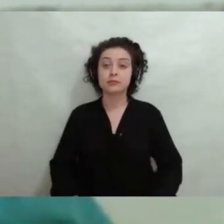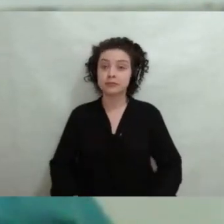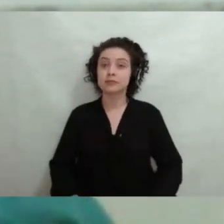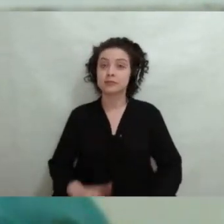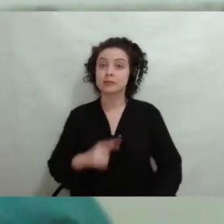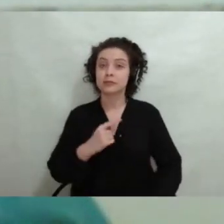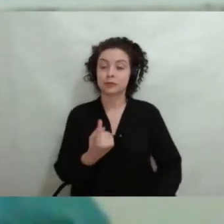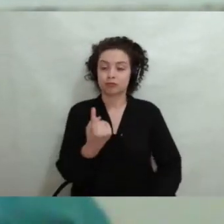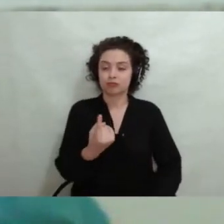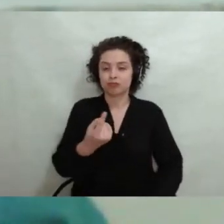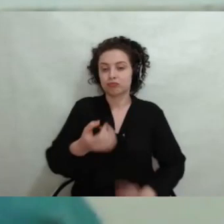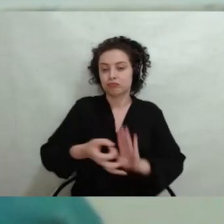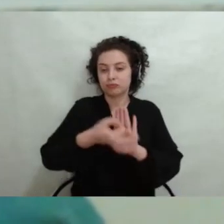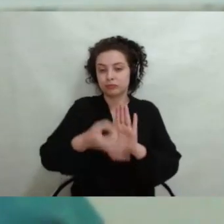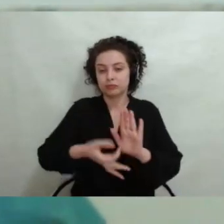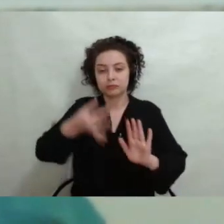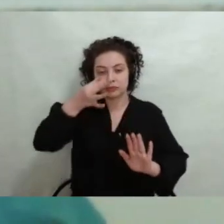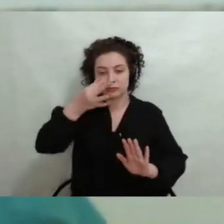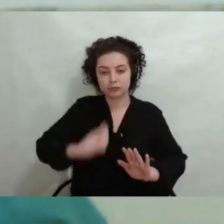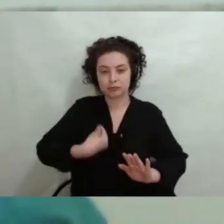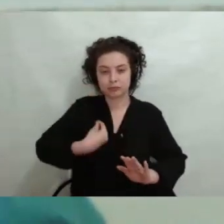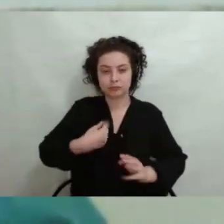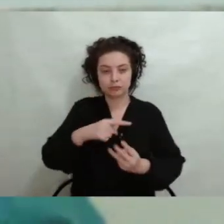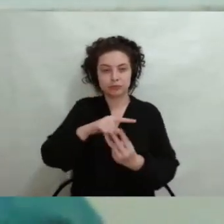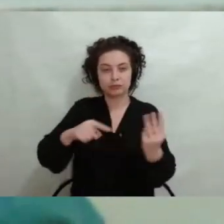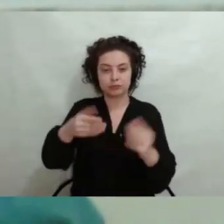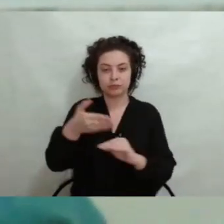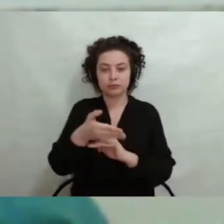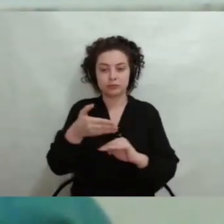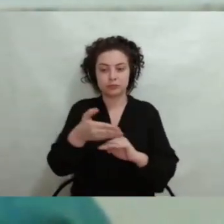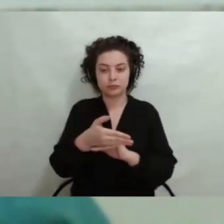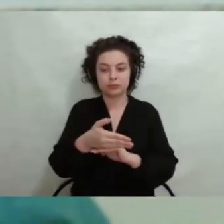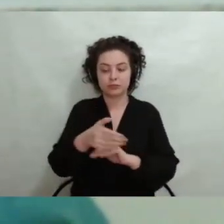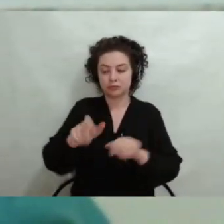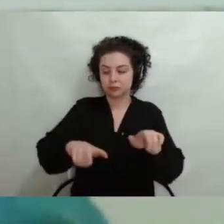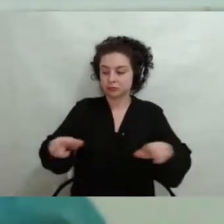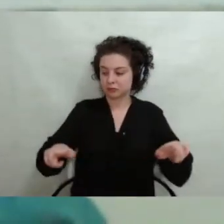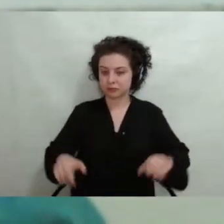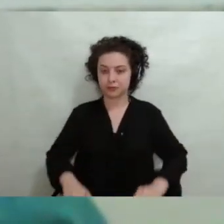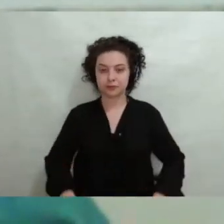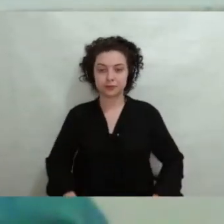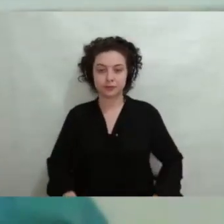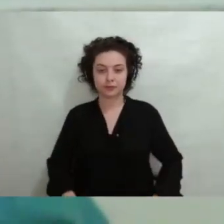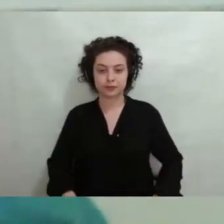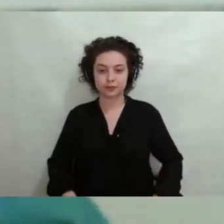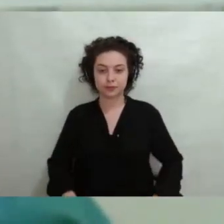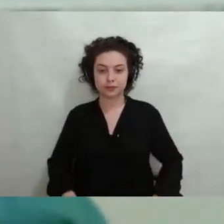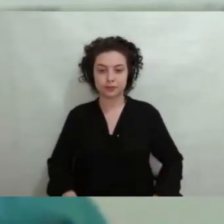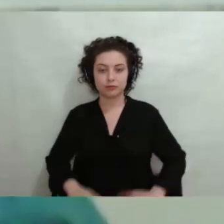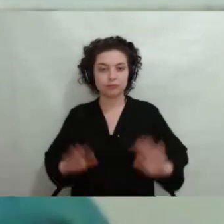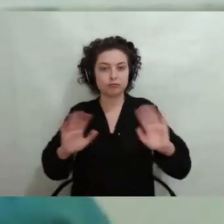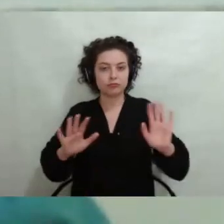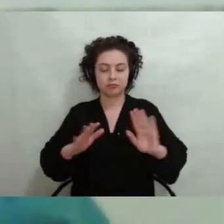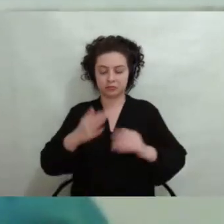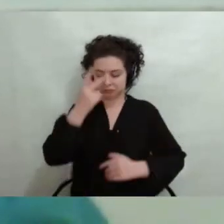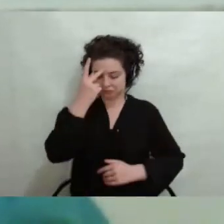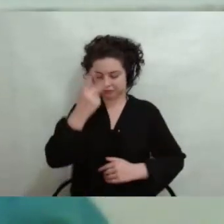nós, os três participantes desta mesa, não fazemos isso como um autoelogio, mas como